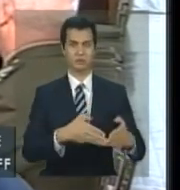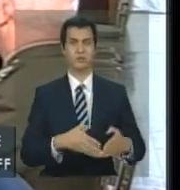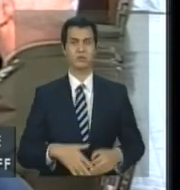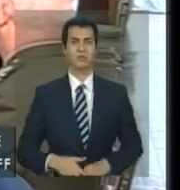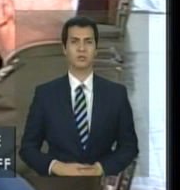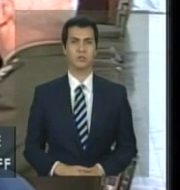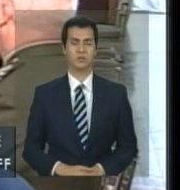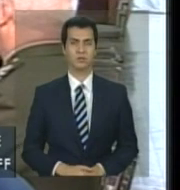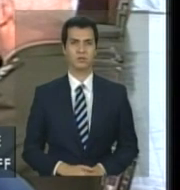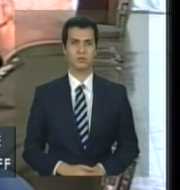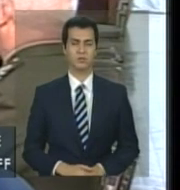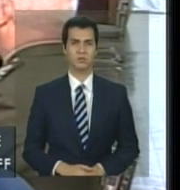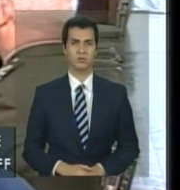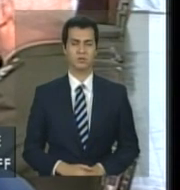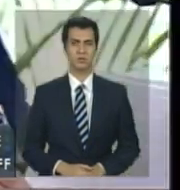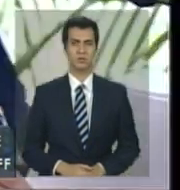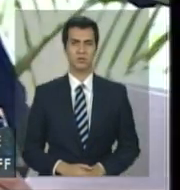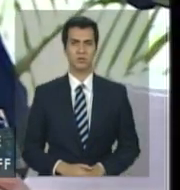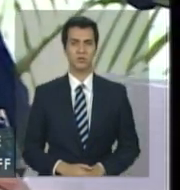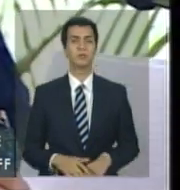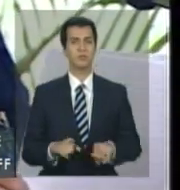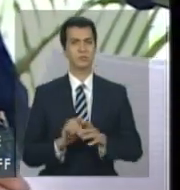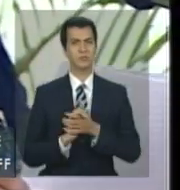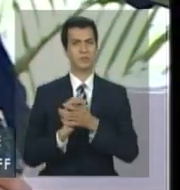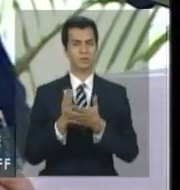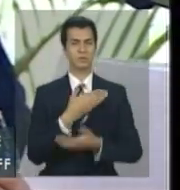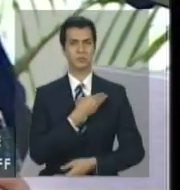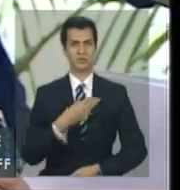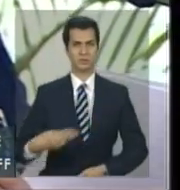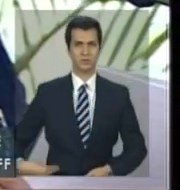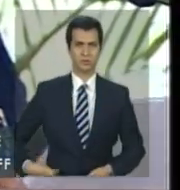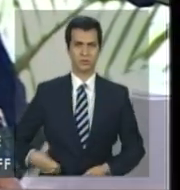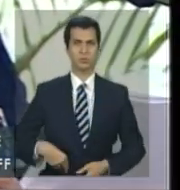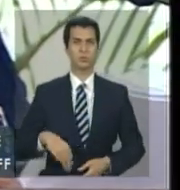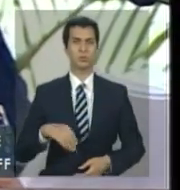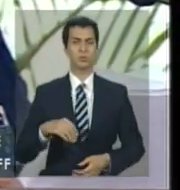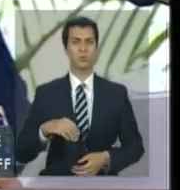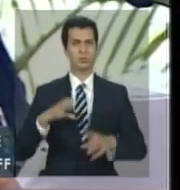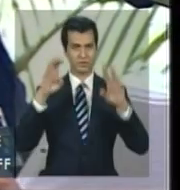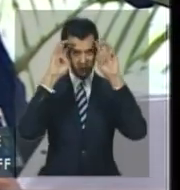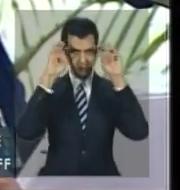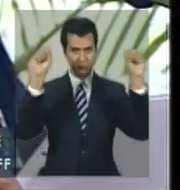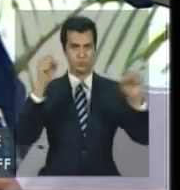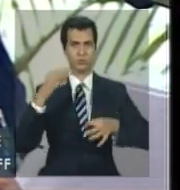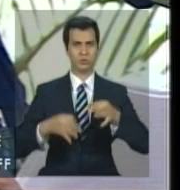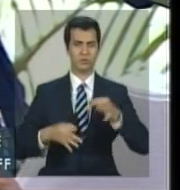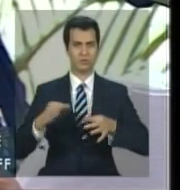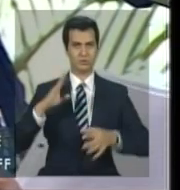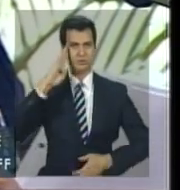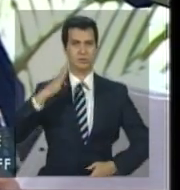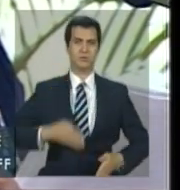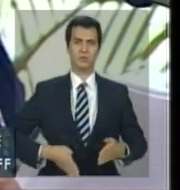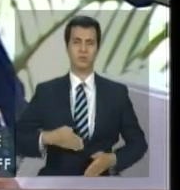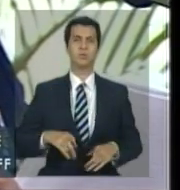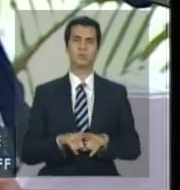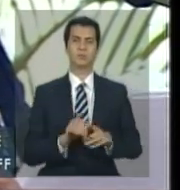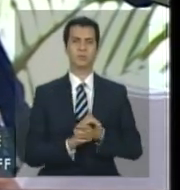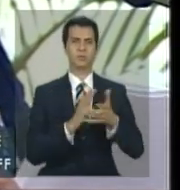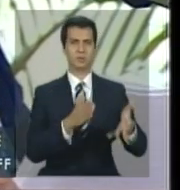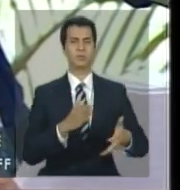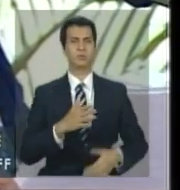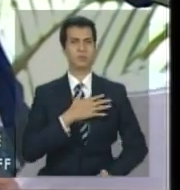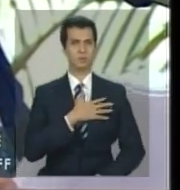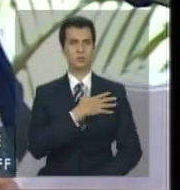Exército. Excelentíssimo senhores ministro do Superior Tribunal Militar. Excelentíssimos senhores oficiais-generais, membros